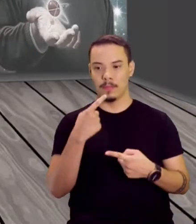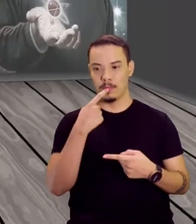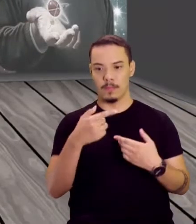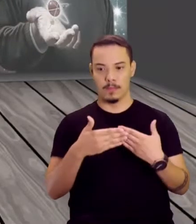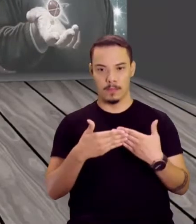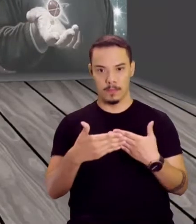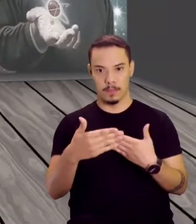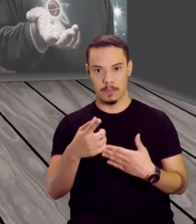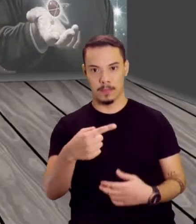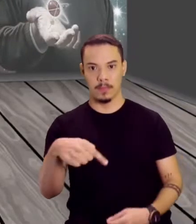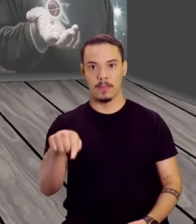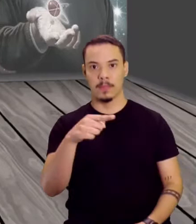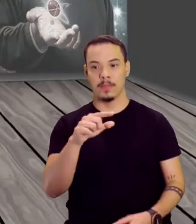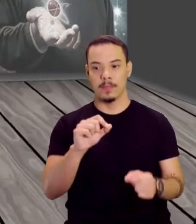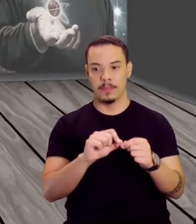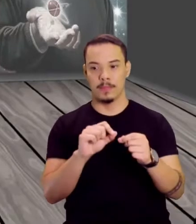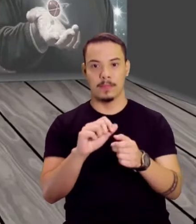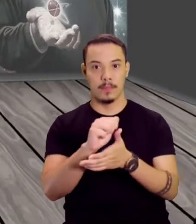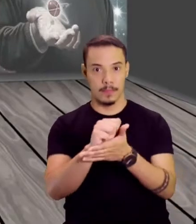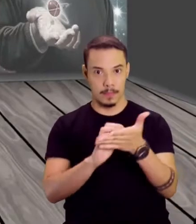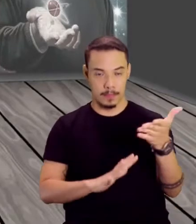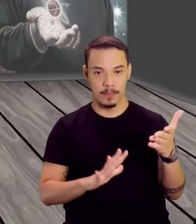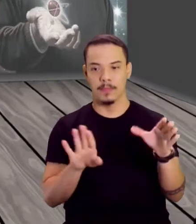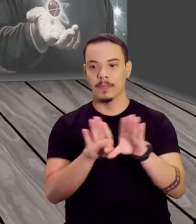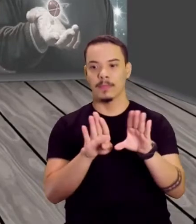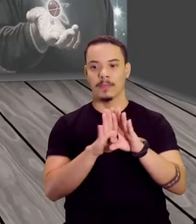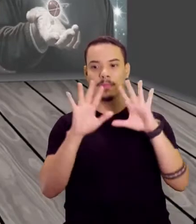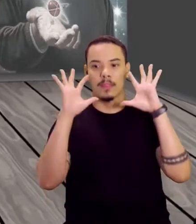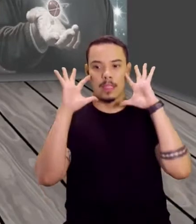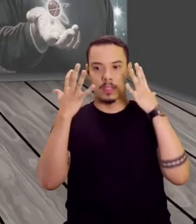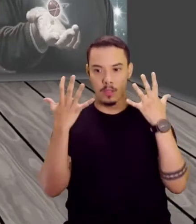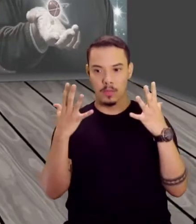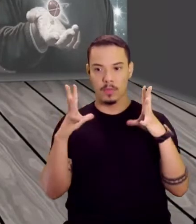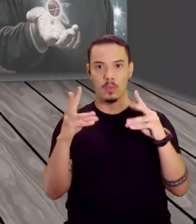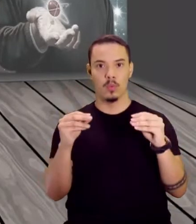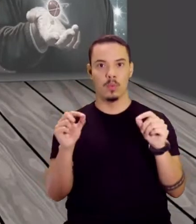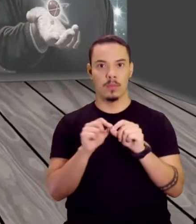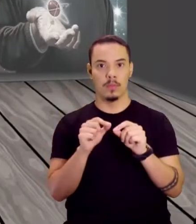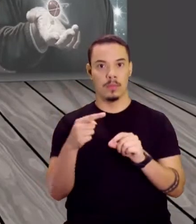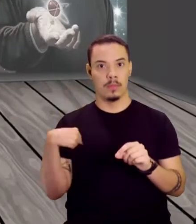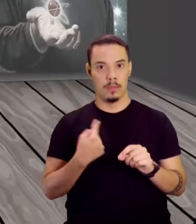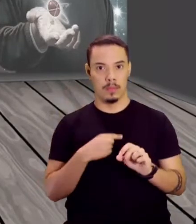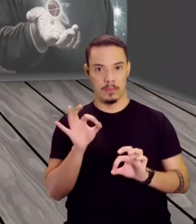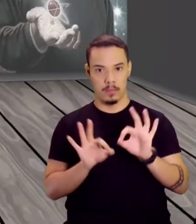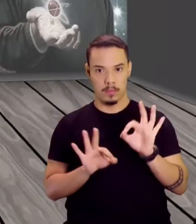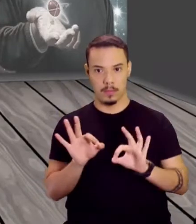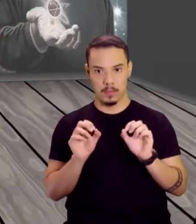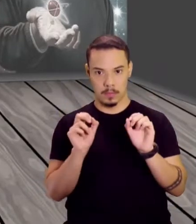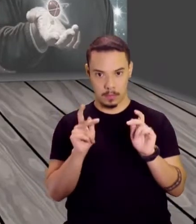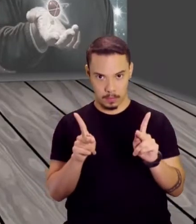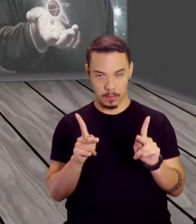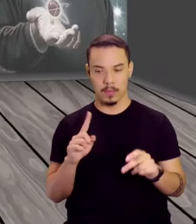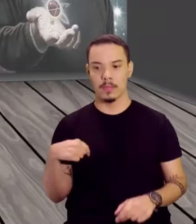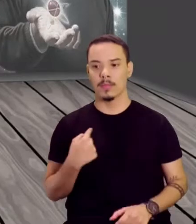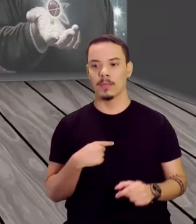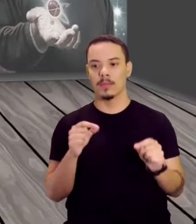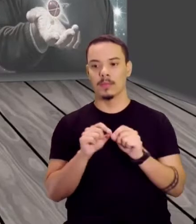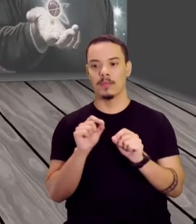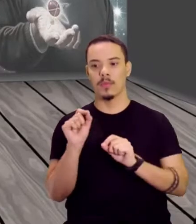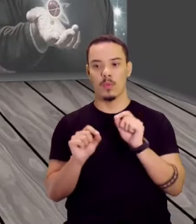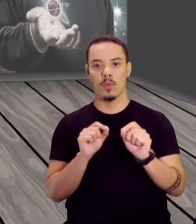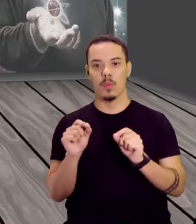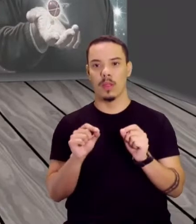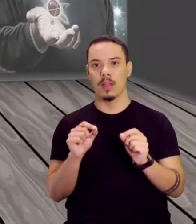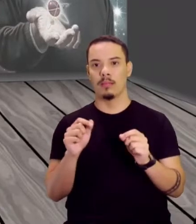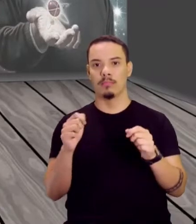vão lá fazer as atividades, né? Resolver as atividades que nós preparamos para vocês, ok? Estávamos falando de queda livre,